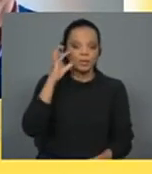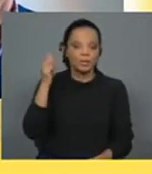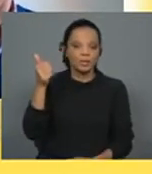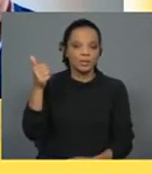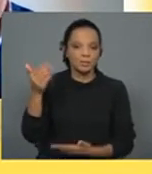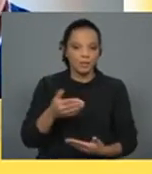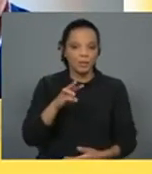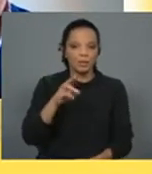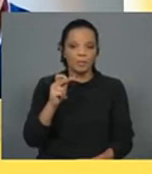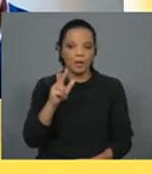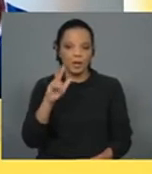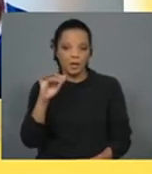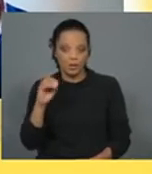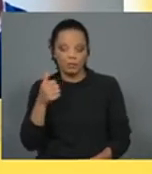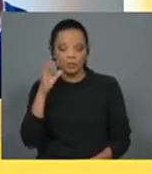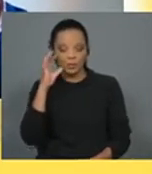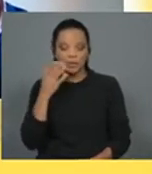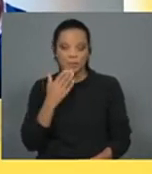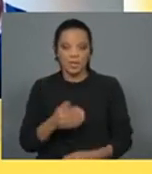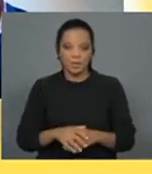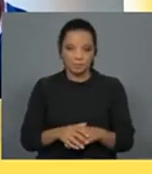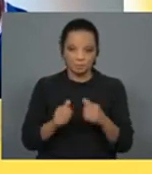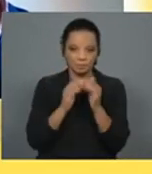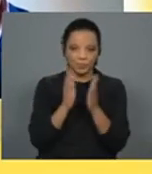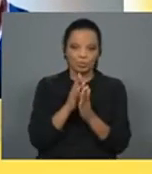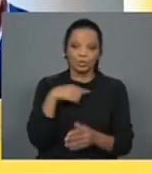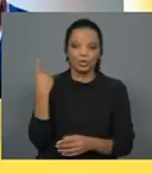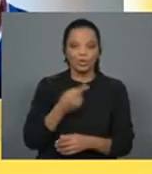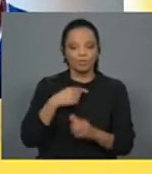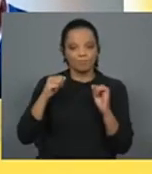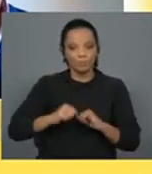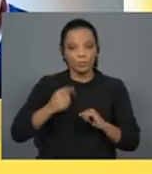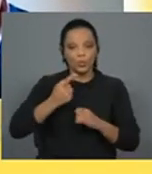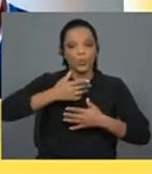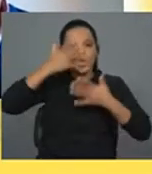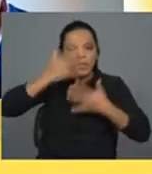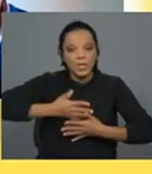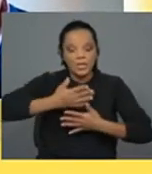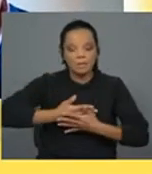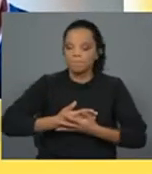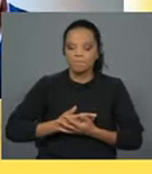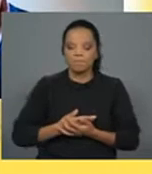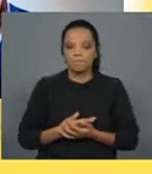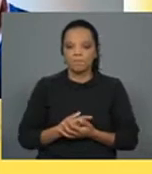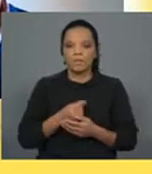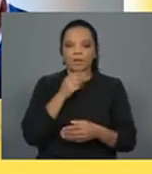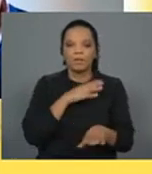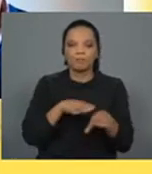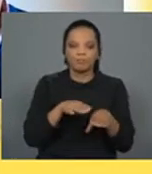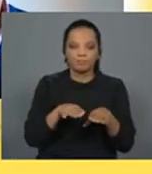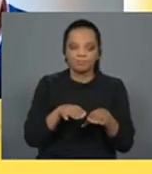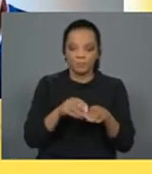Boa tarde, obrigado. Acho que todos estamos de acordo que não é se um dia irá existir um terremoto